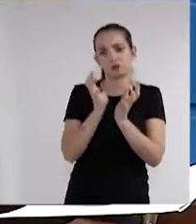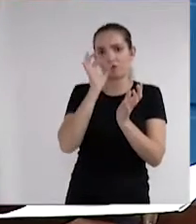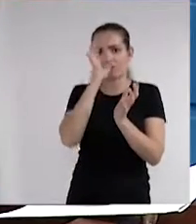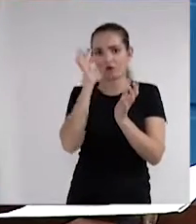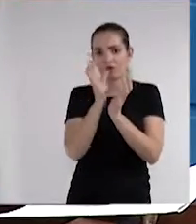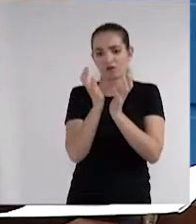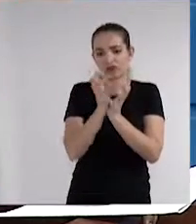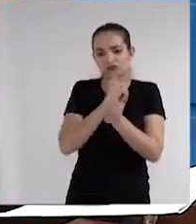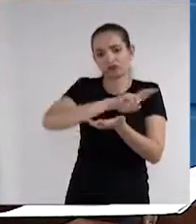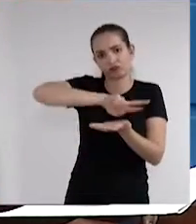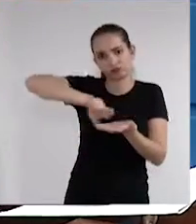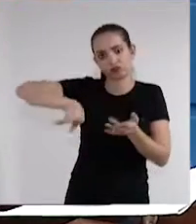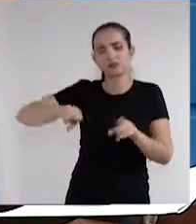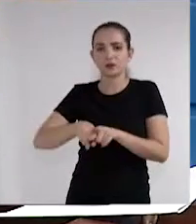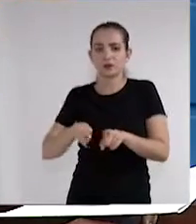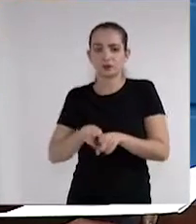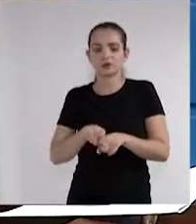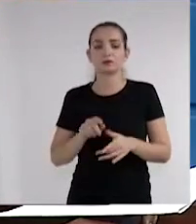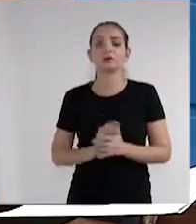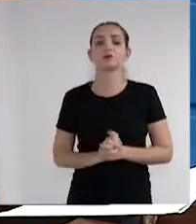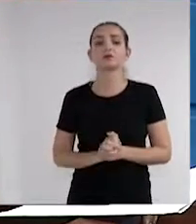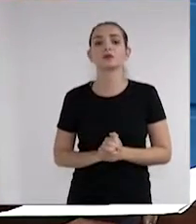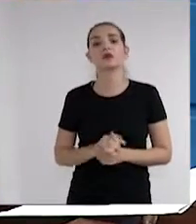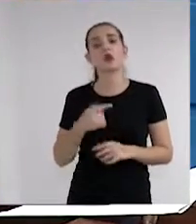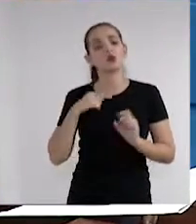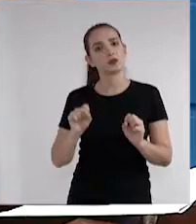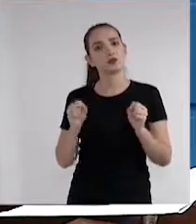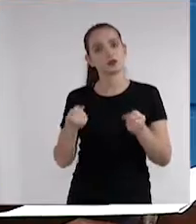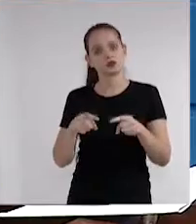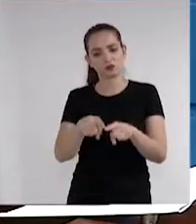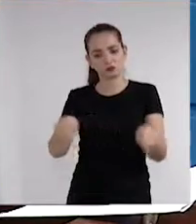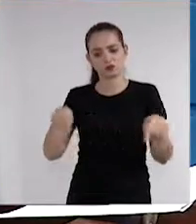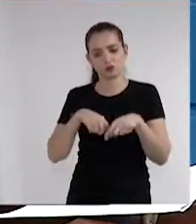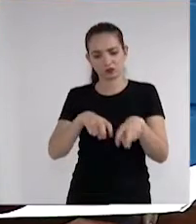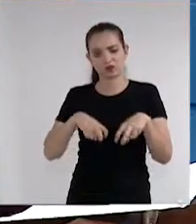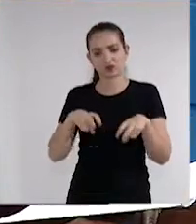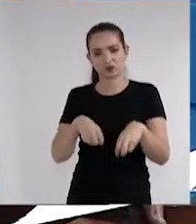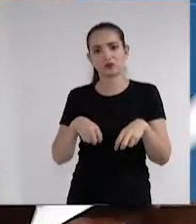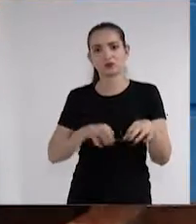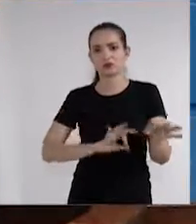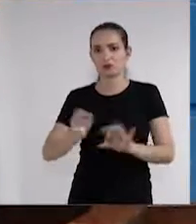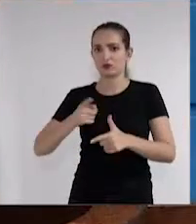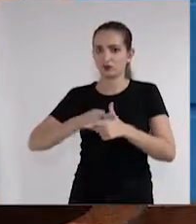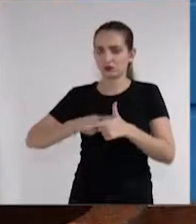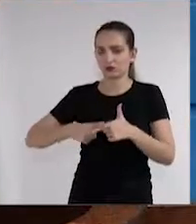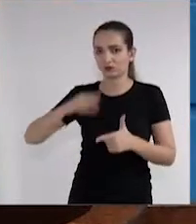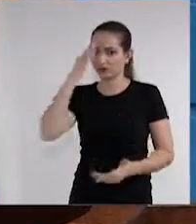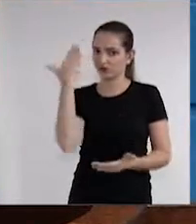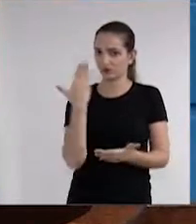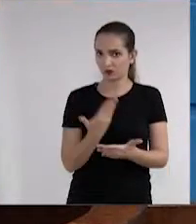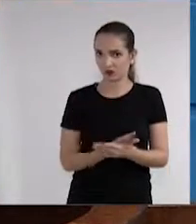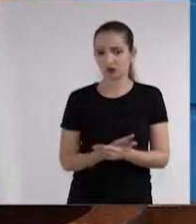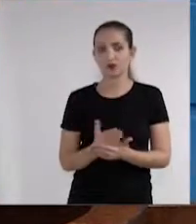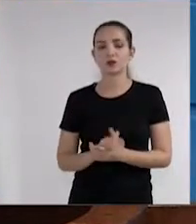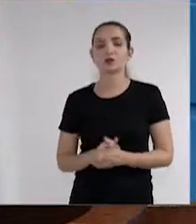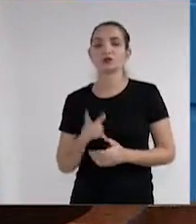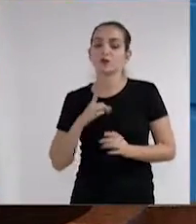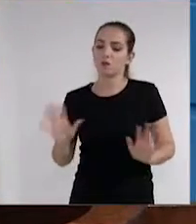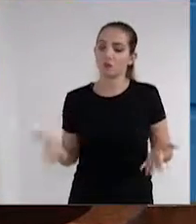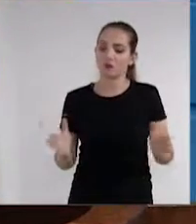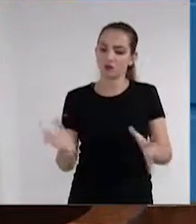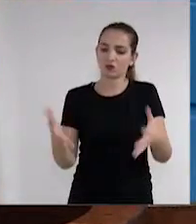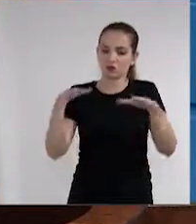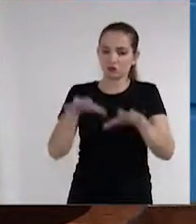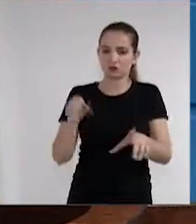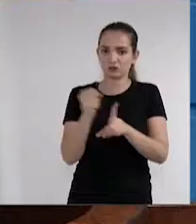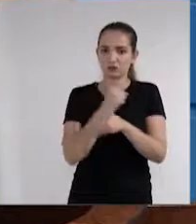Então, como um defensor da reforma agrária, como uma pessoa que acredita que a reforma agrária promove a inclusão social,